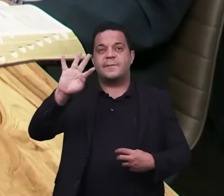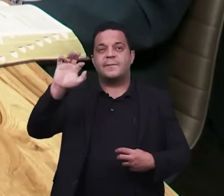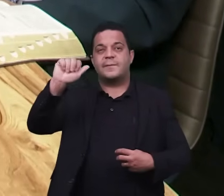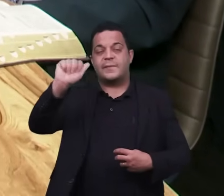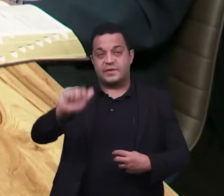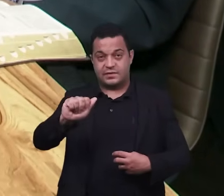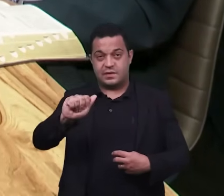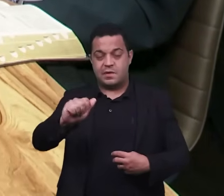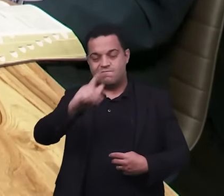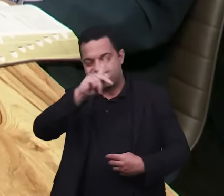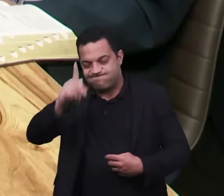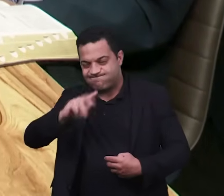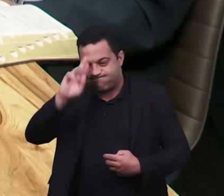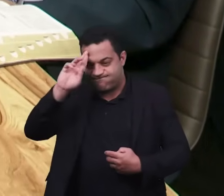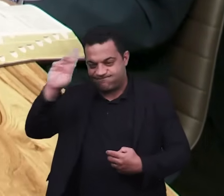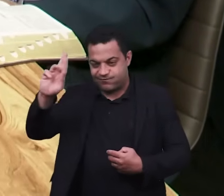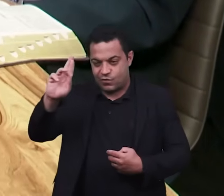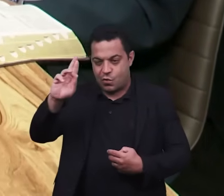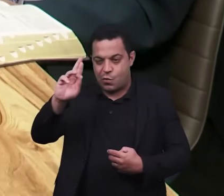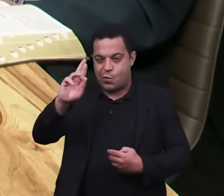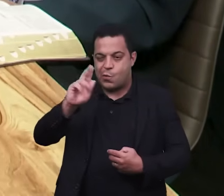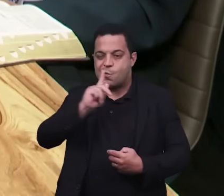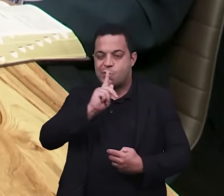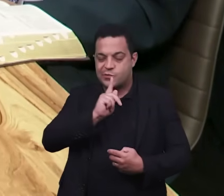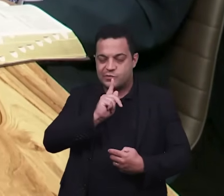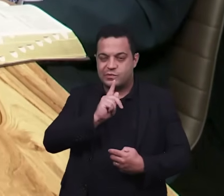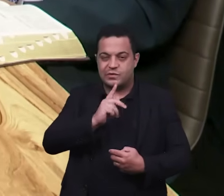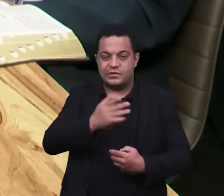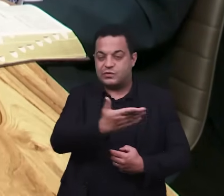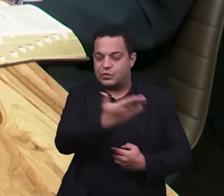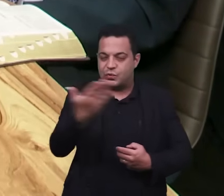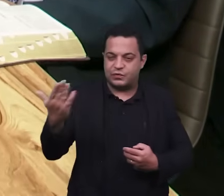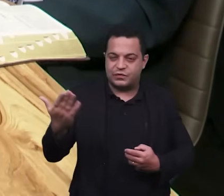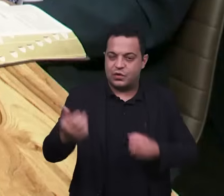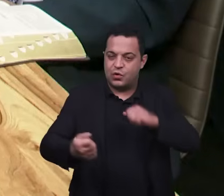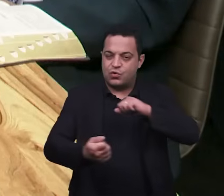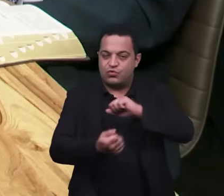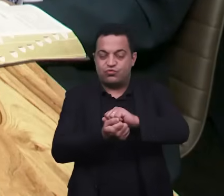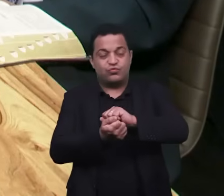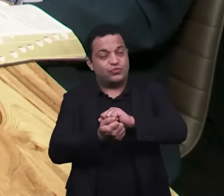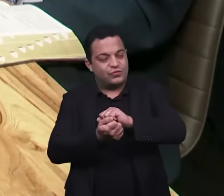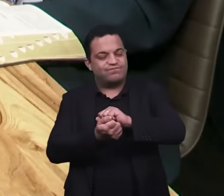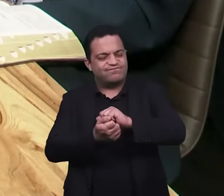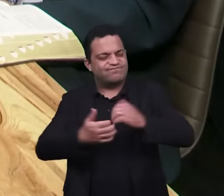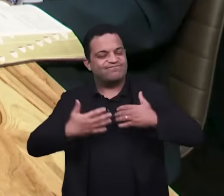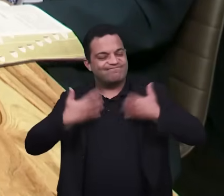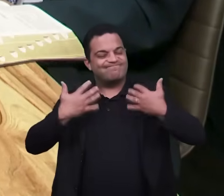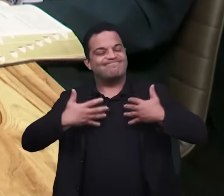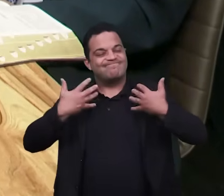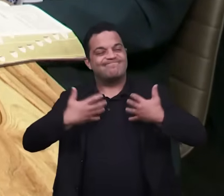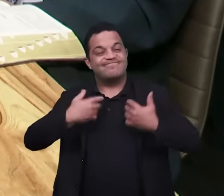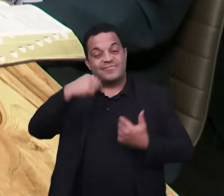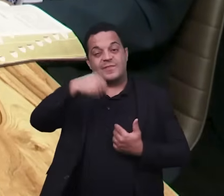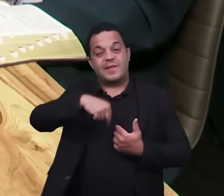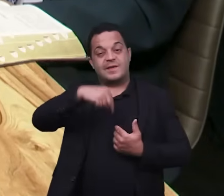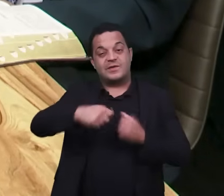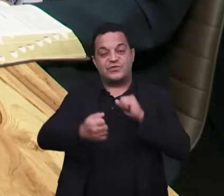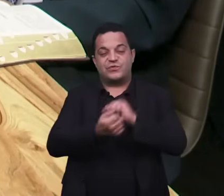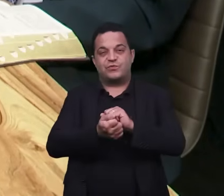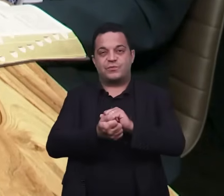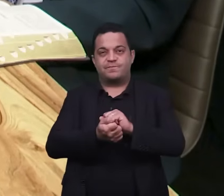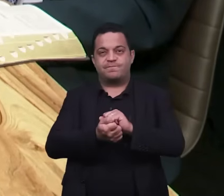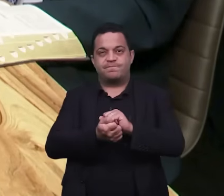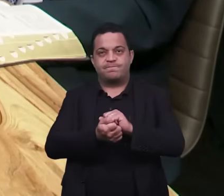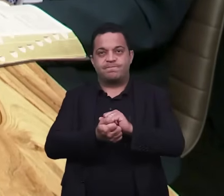Senhor, pastor Gilson, a paz do Senhor, irmãos. Como sempre é uma honra, né? Uma alegria estar aqui com vocês. Amém, estamos